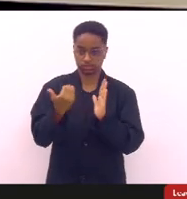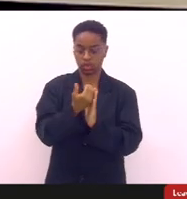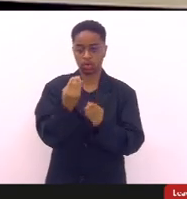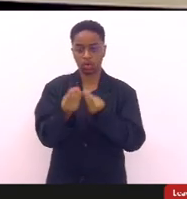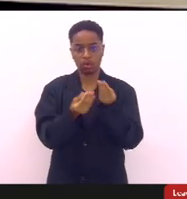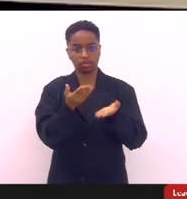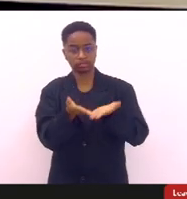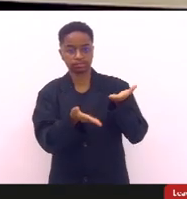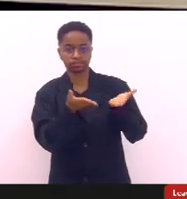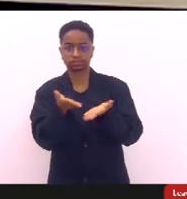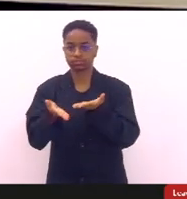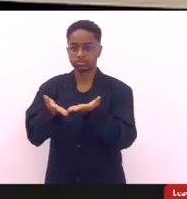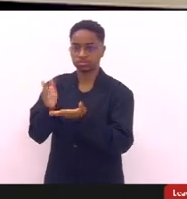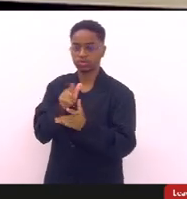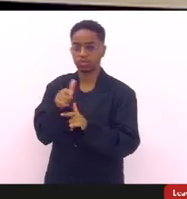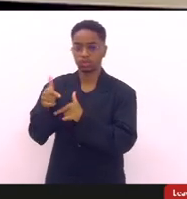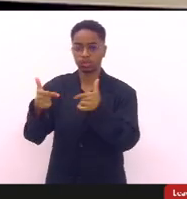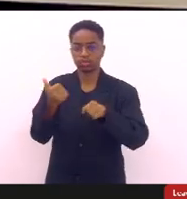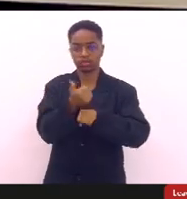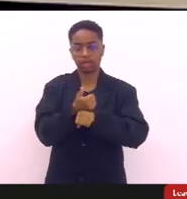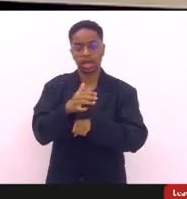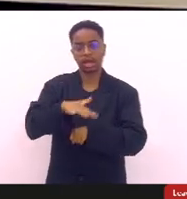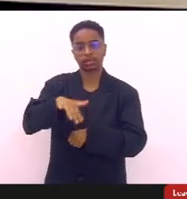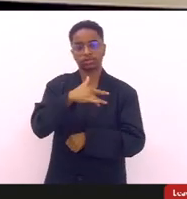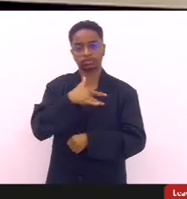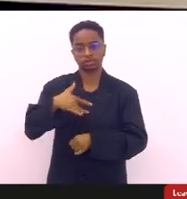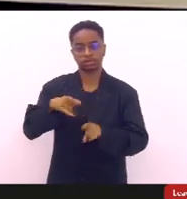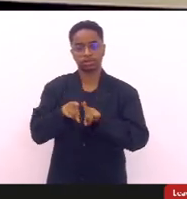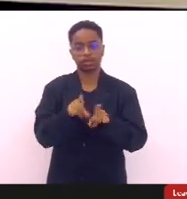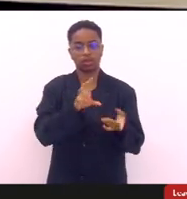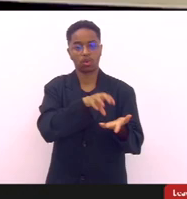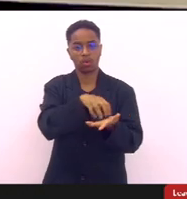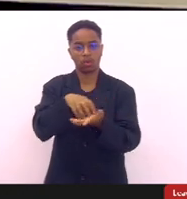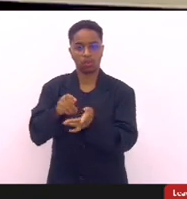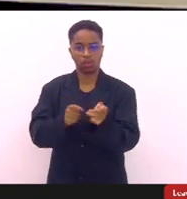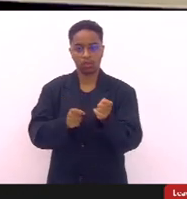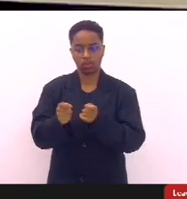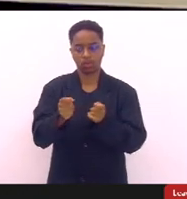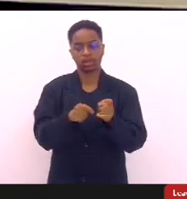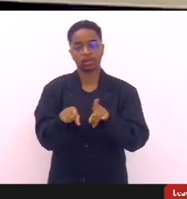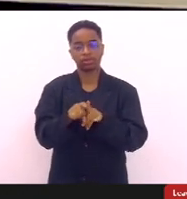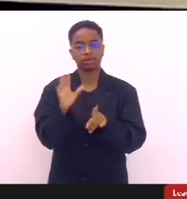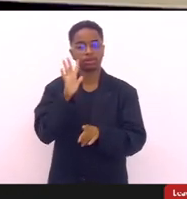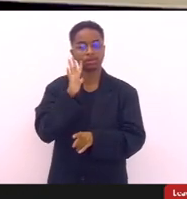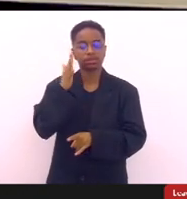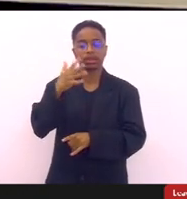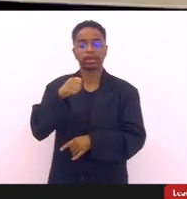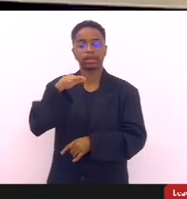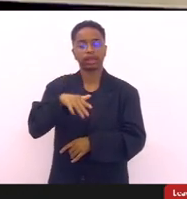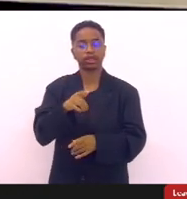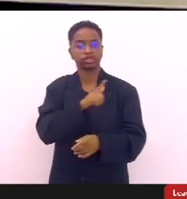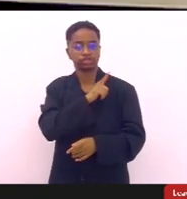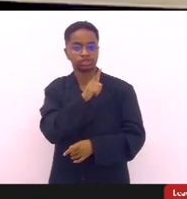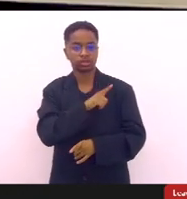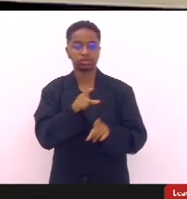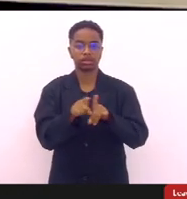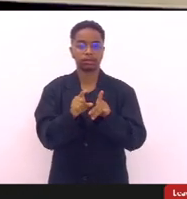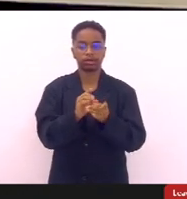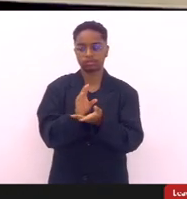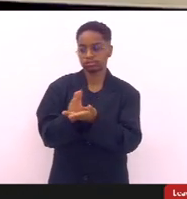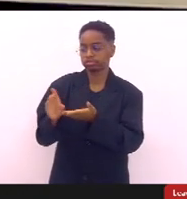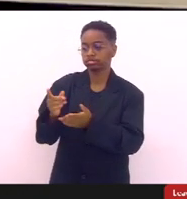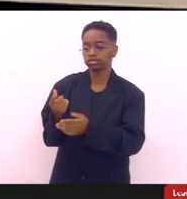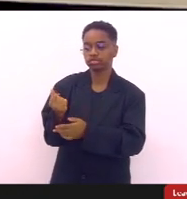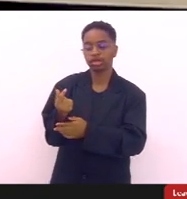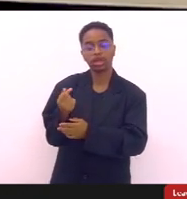os outros atores da saúde, com os órgãos de controle, com a definição de quem faz a gestão, quem recebe o dinheiro, que aquele é um dinheiro do SUS,